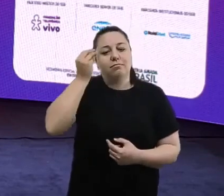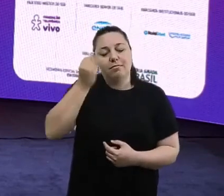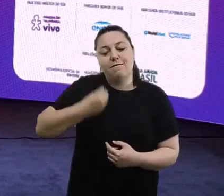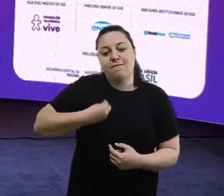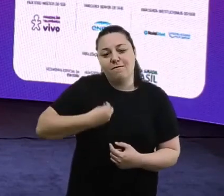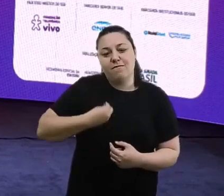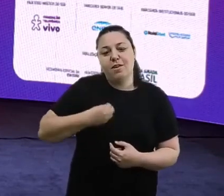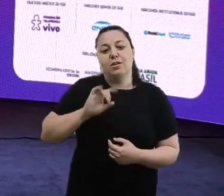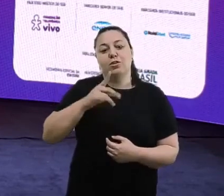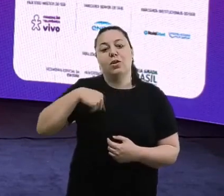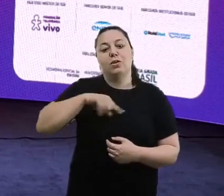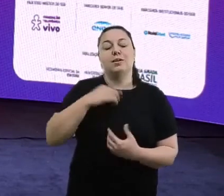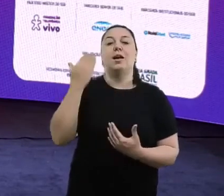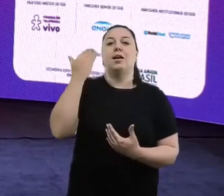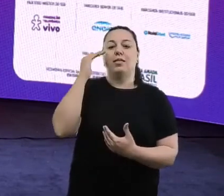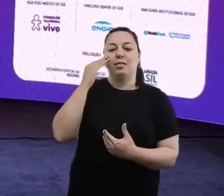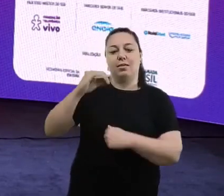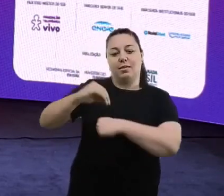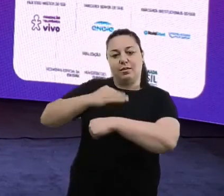que a gente tem que olhar.